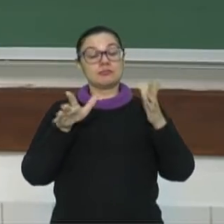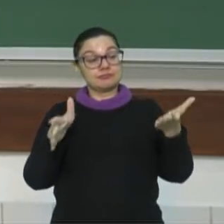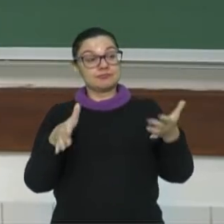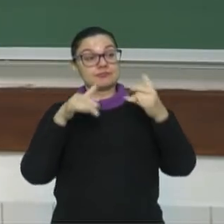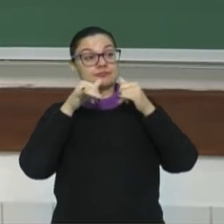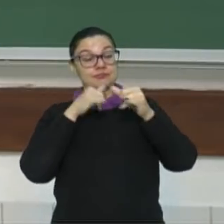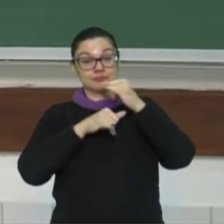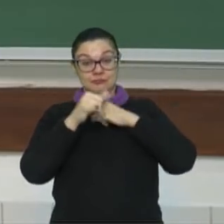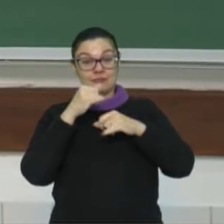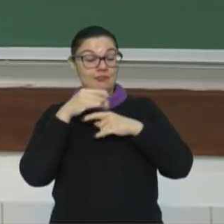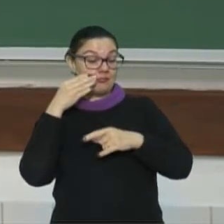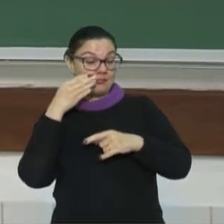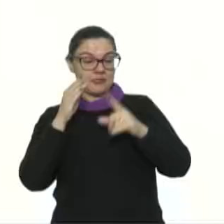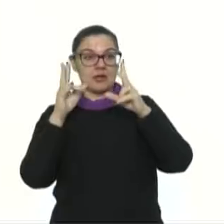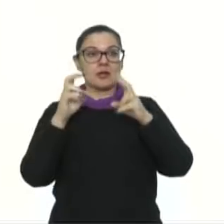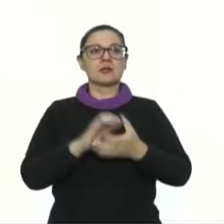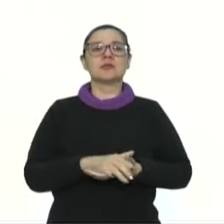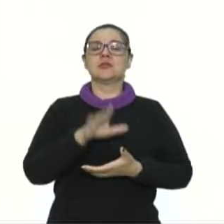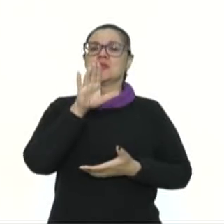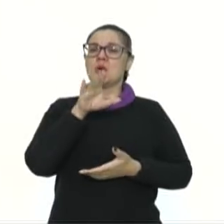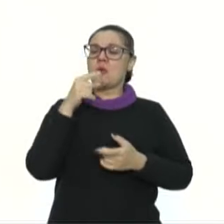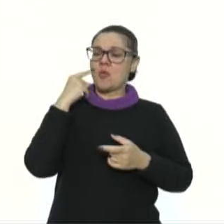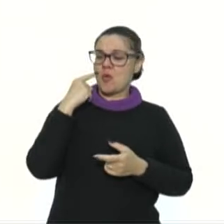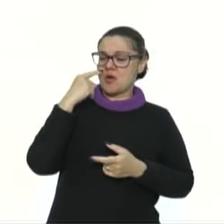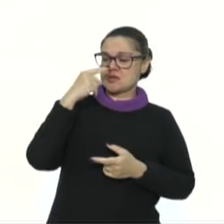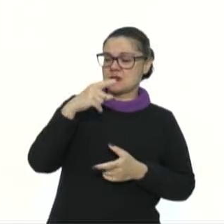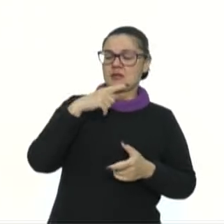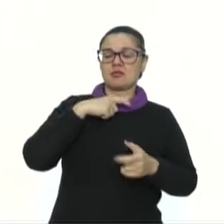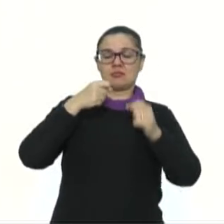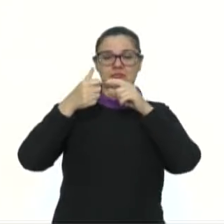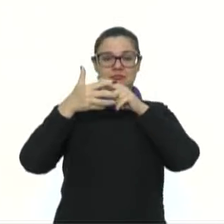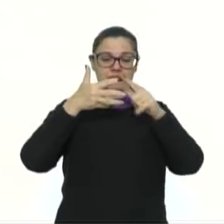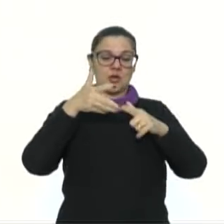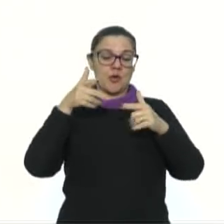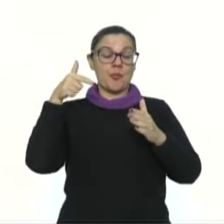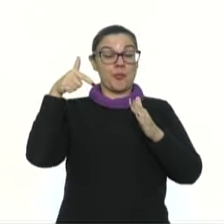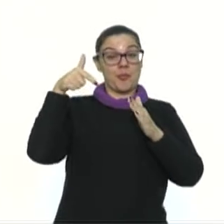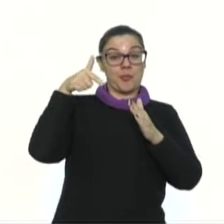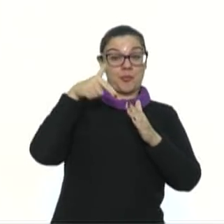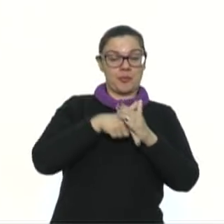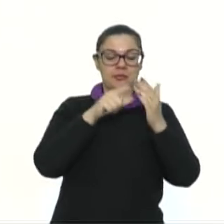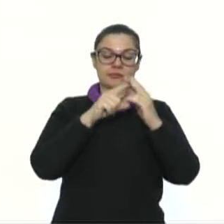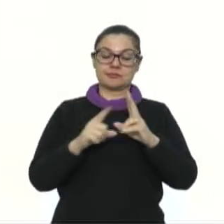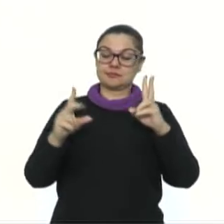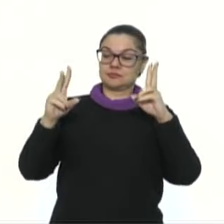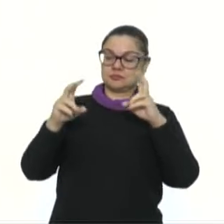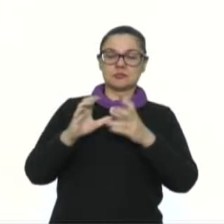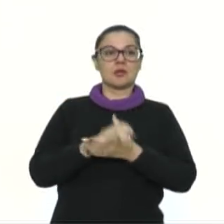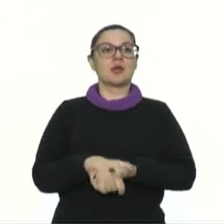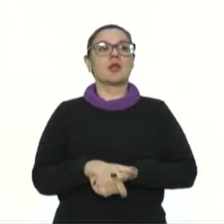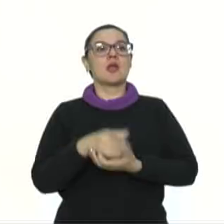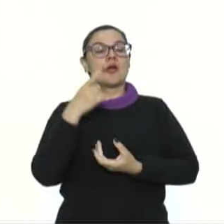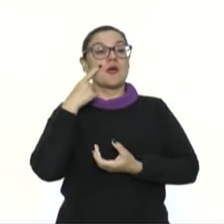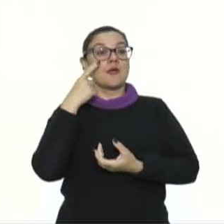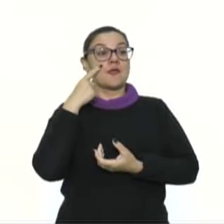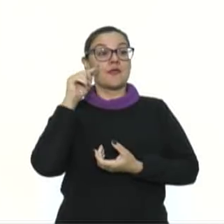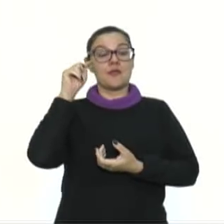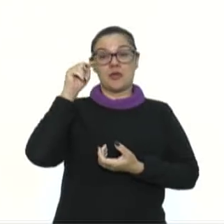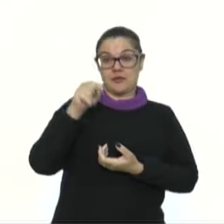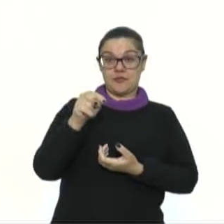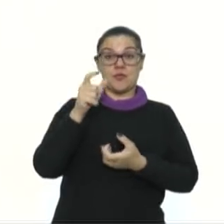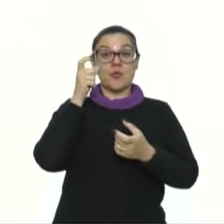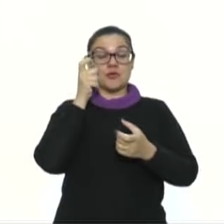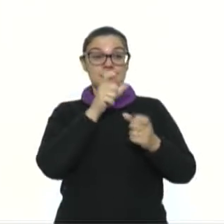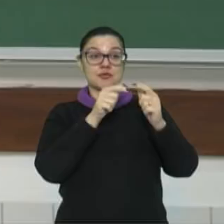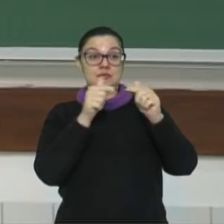reportagem com o tema. Vamos lá. Uma reportagem apresenta com maior profundidade um tema. Veja que dentro da reportagem que a